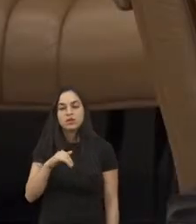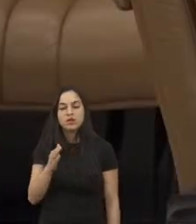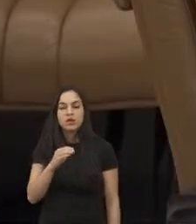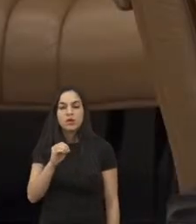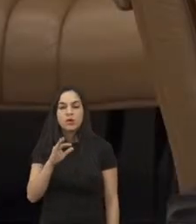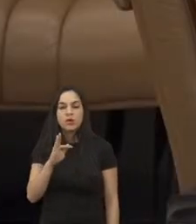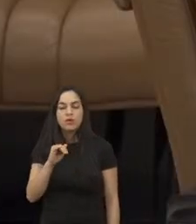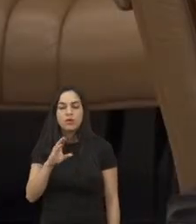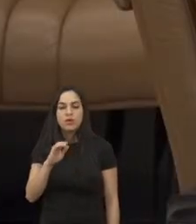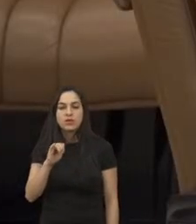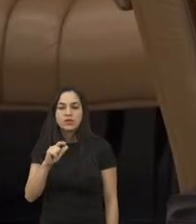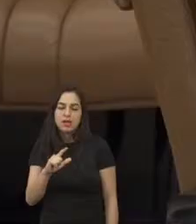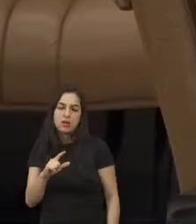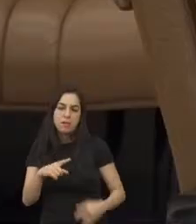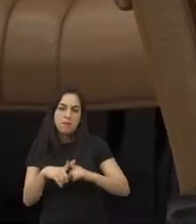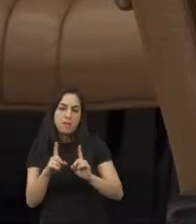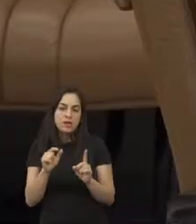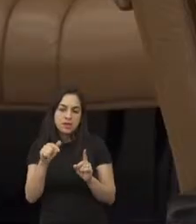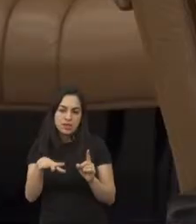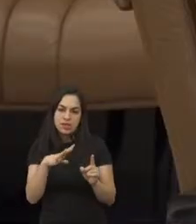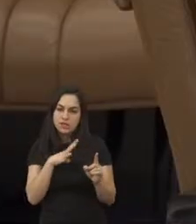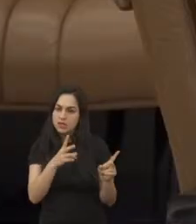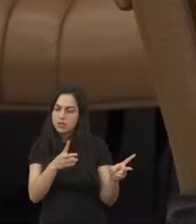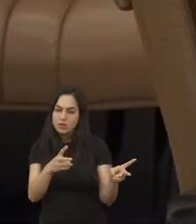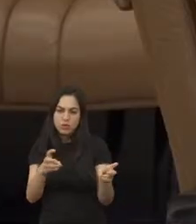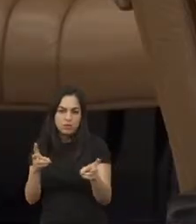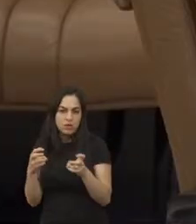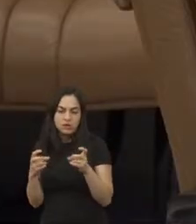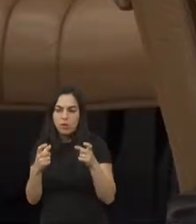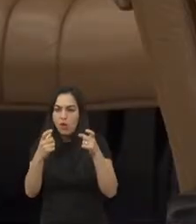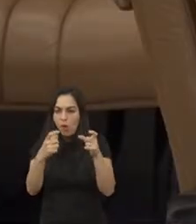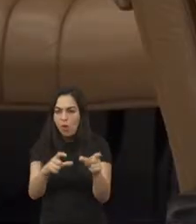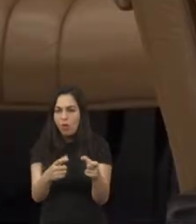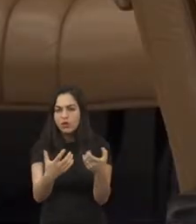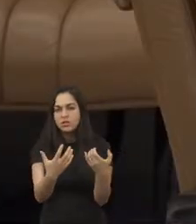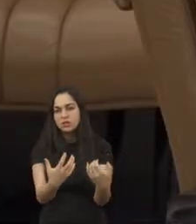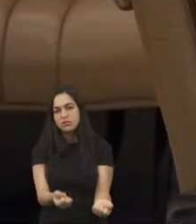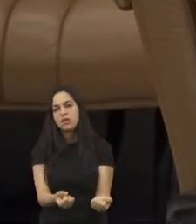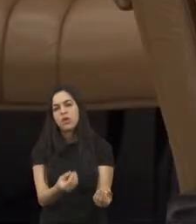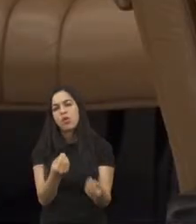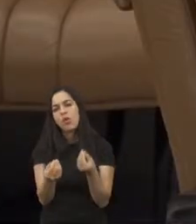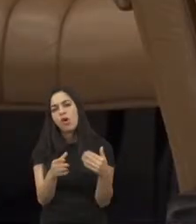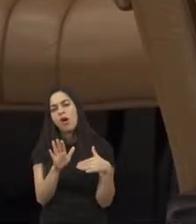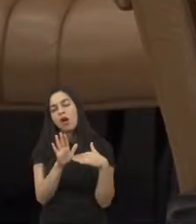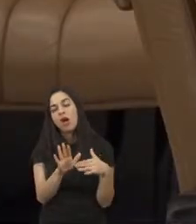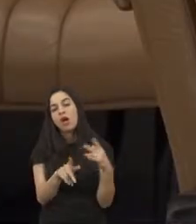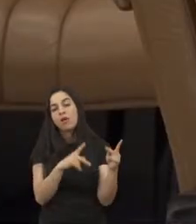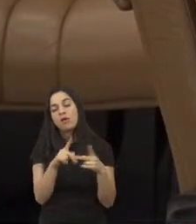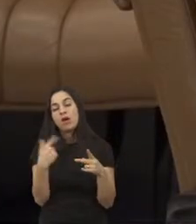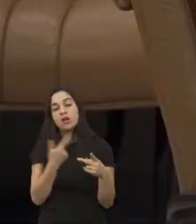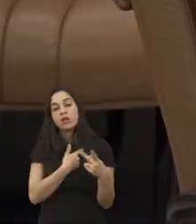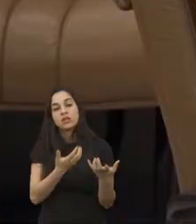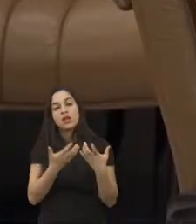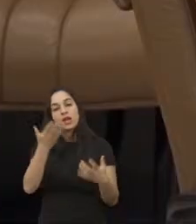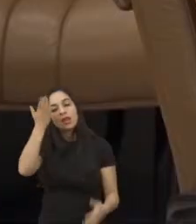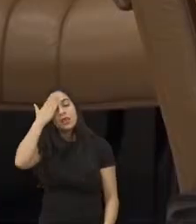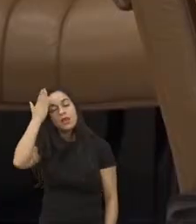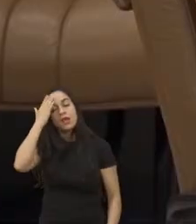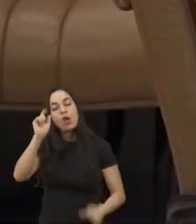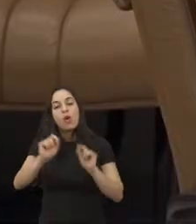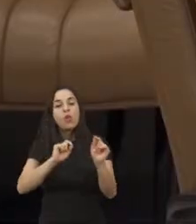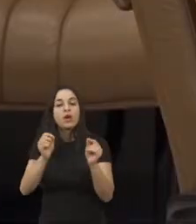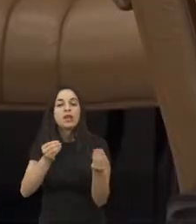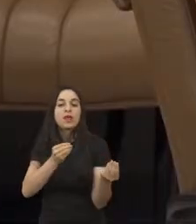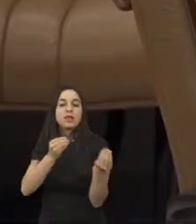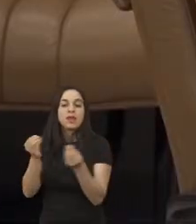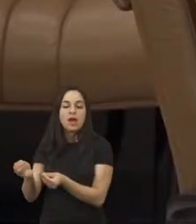na cidade onde essas doações estão chegando, estão impactando a população. A gente quer entender o que está sendo doado, quer entender o que